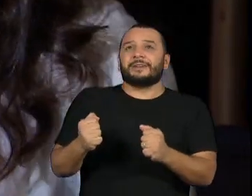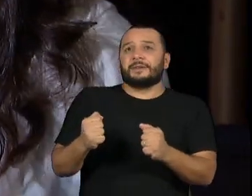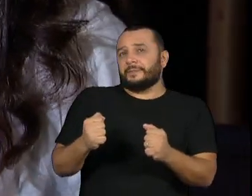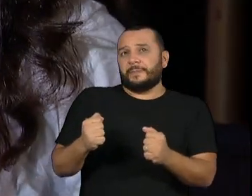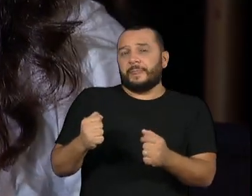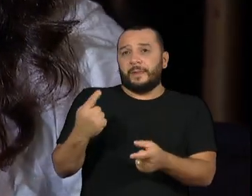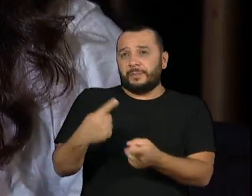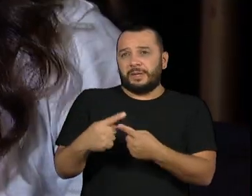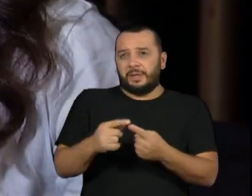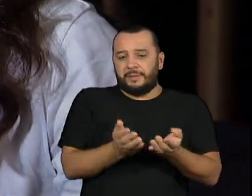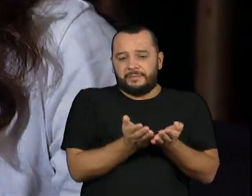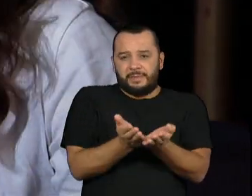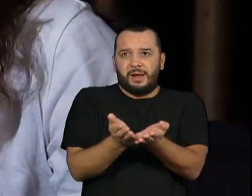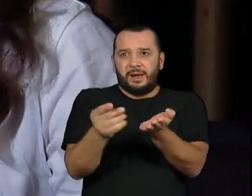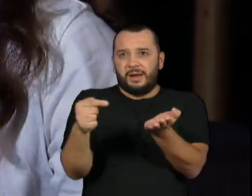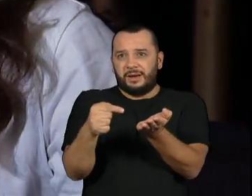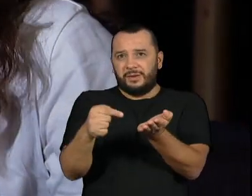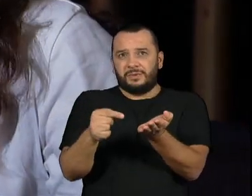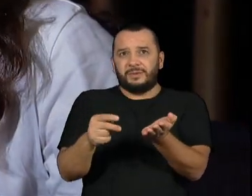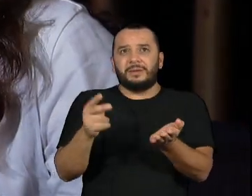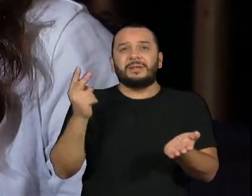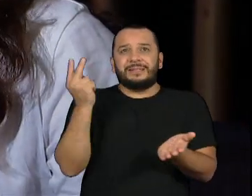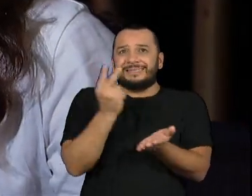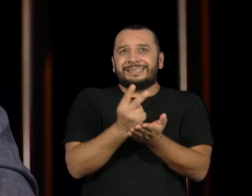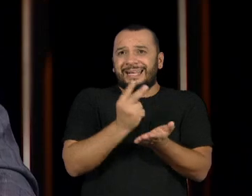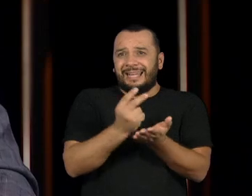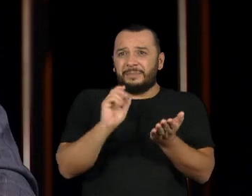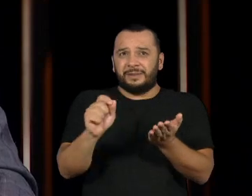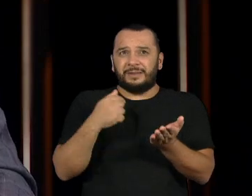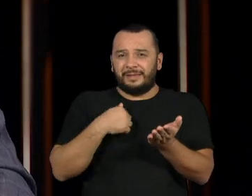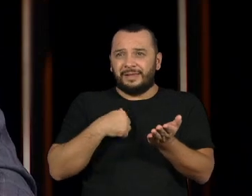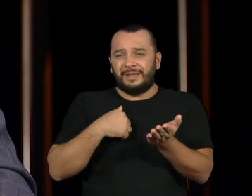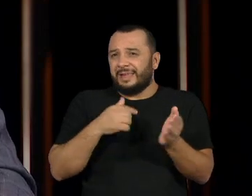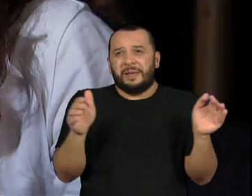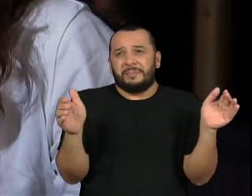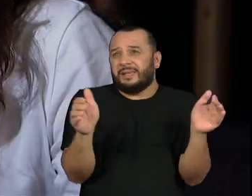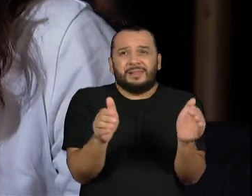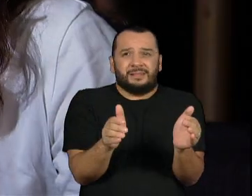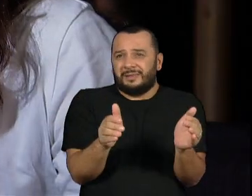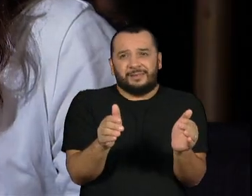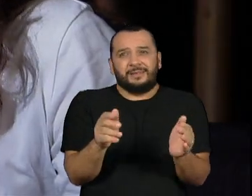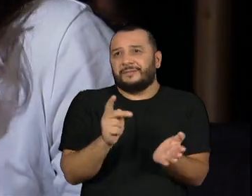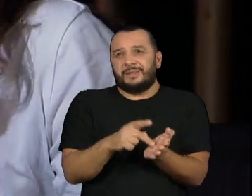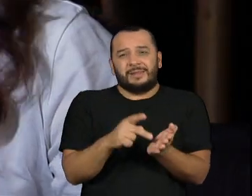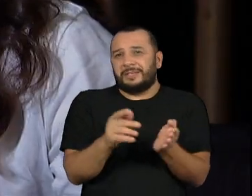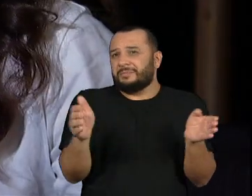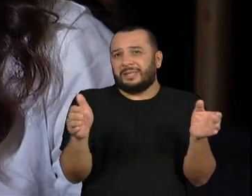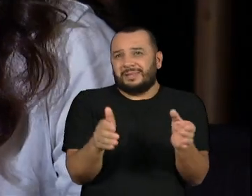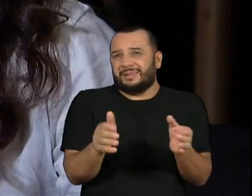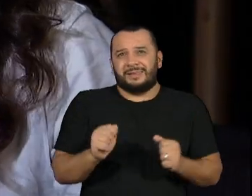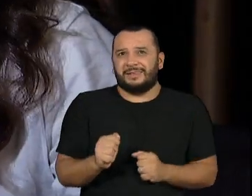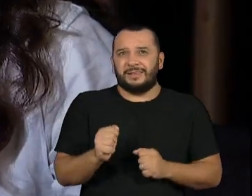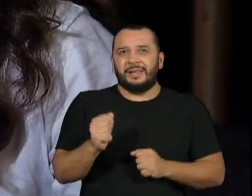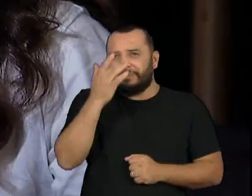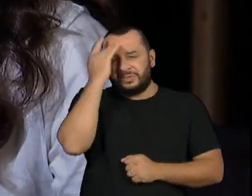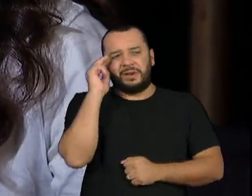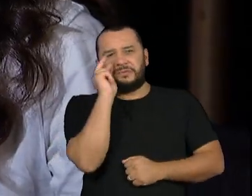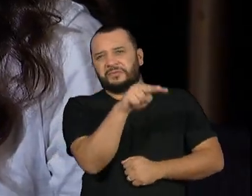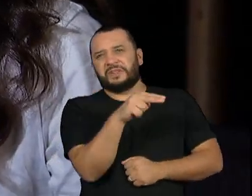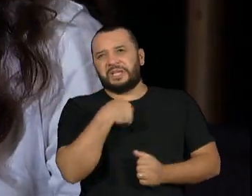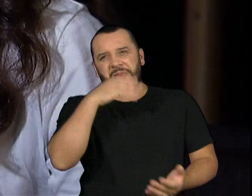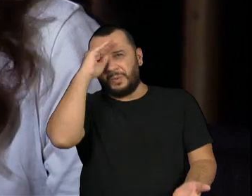a sardinha, ela ia sempre parar na vaga dos botes de borracha. Que ela era pequenininha, né? E ninguém me levava muito a sério,